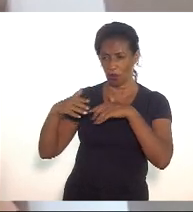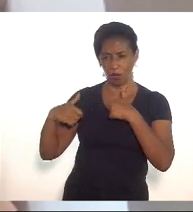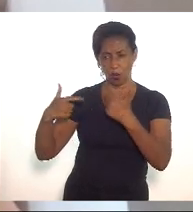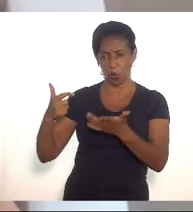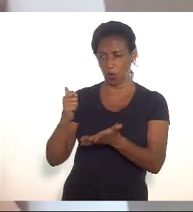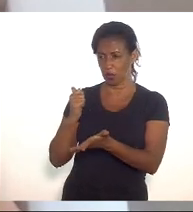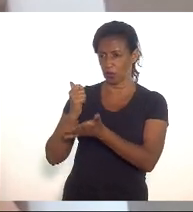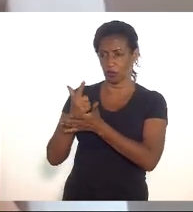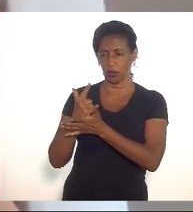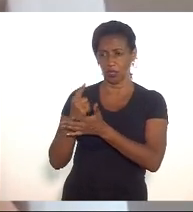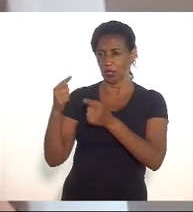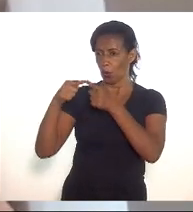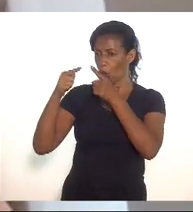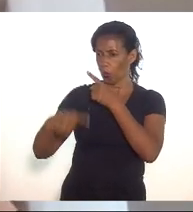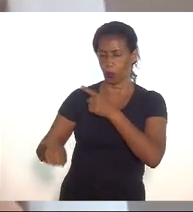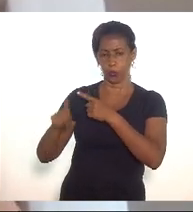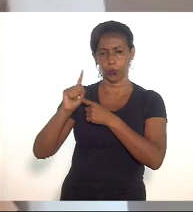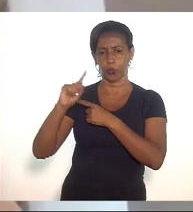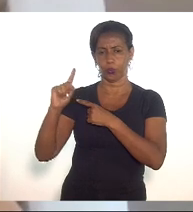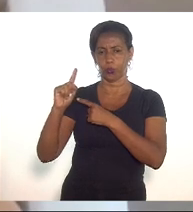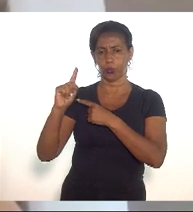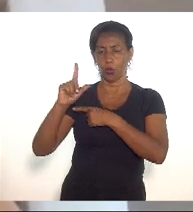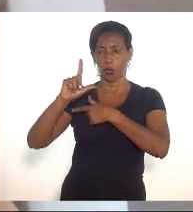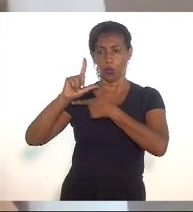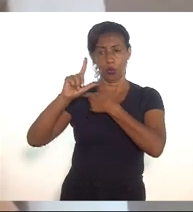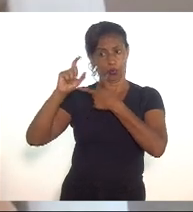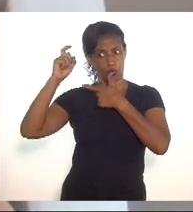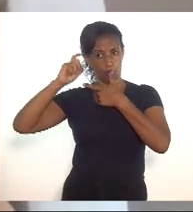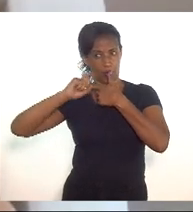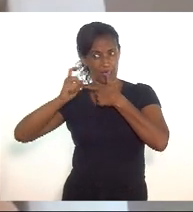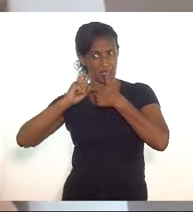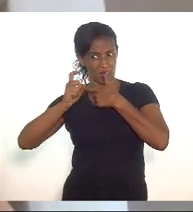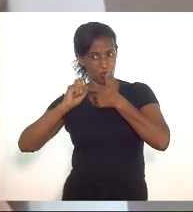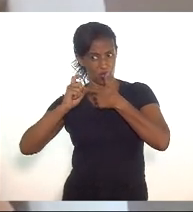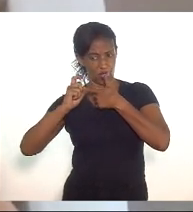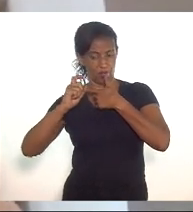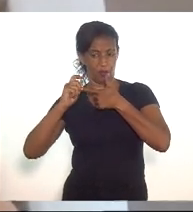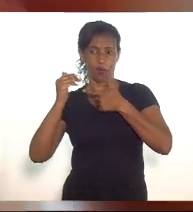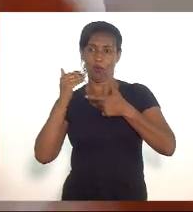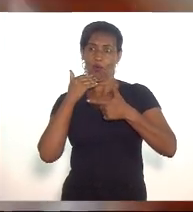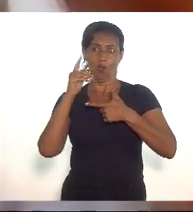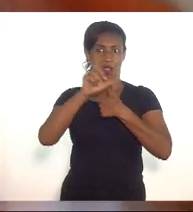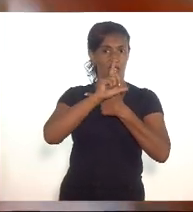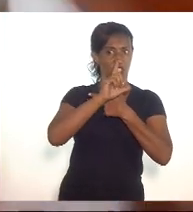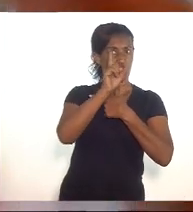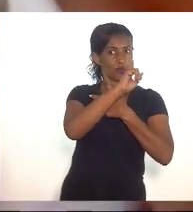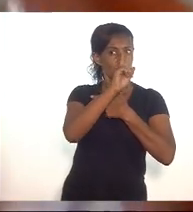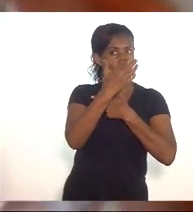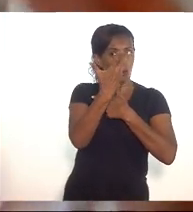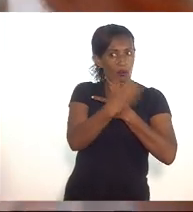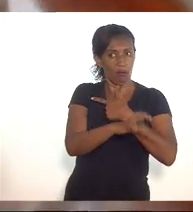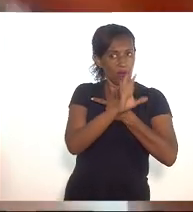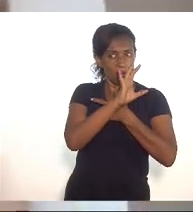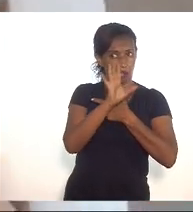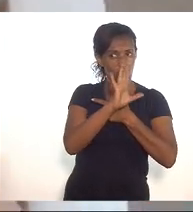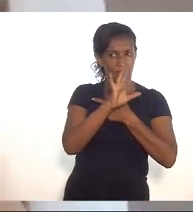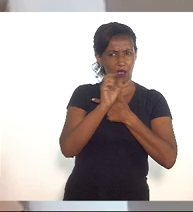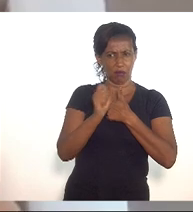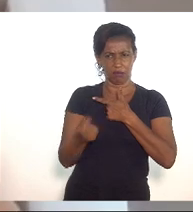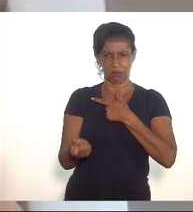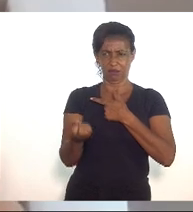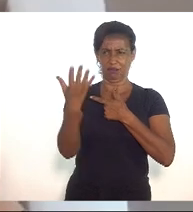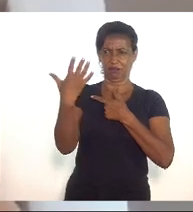não esteja de acordo com o que o legislativo autorizou, os senhores já vão ter um alerta dizendo o seguinte: